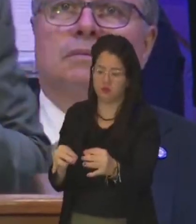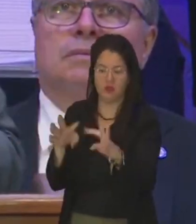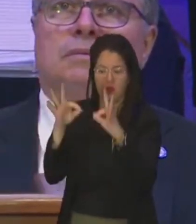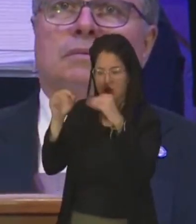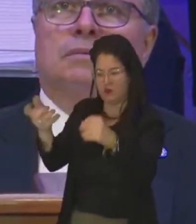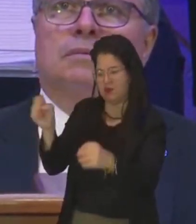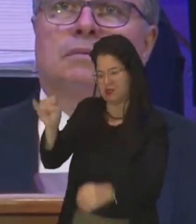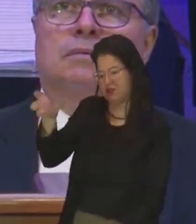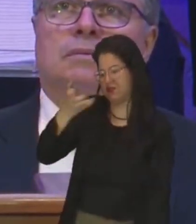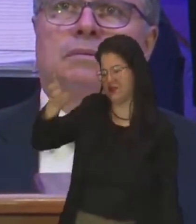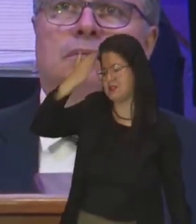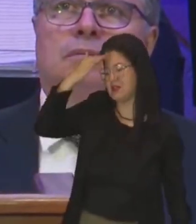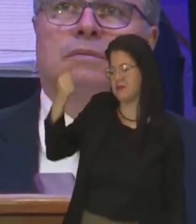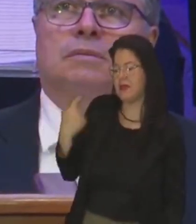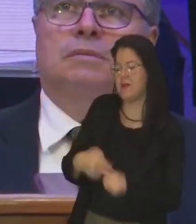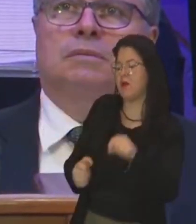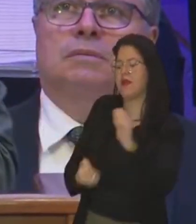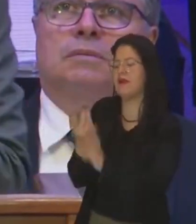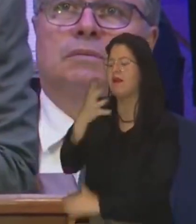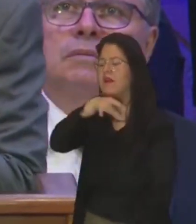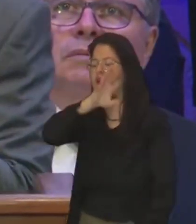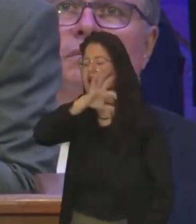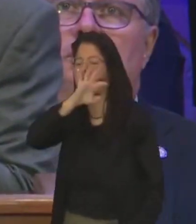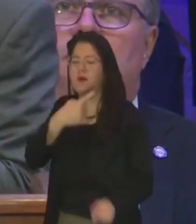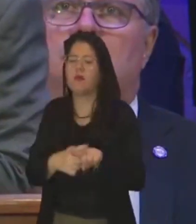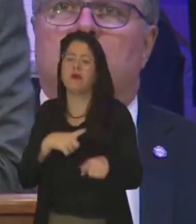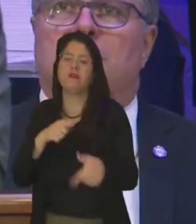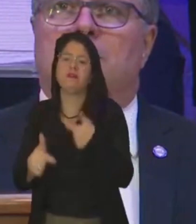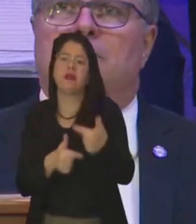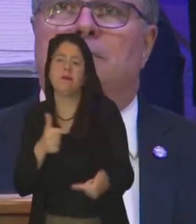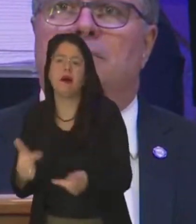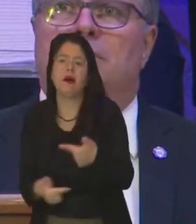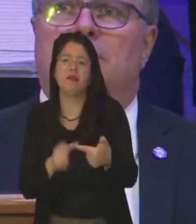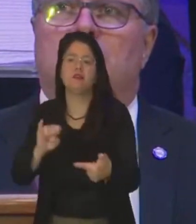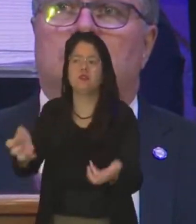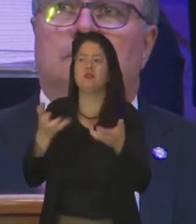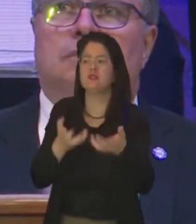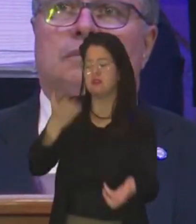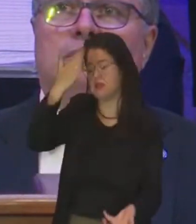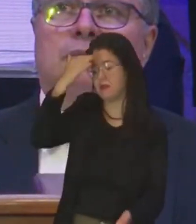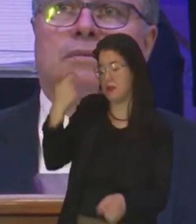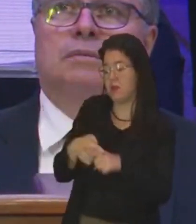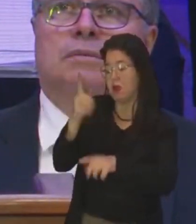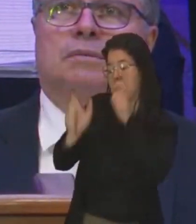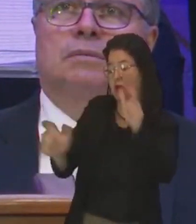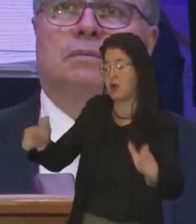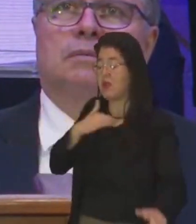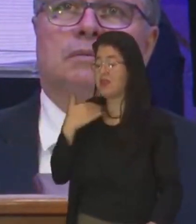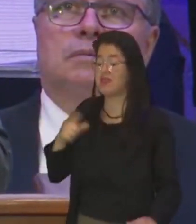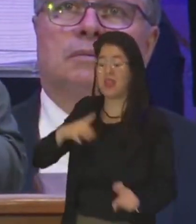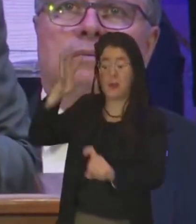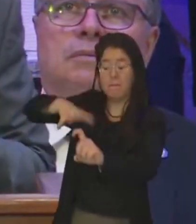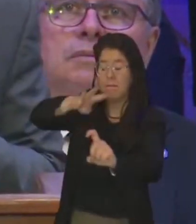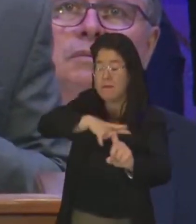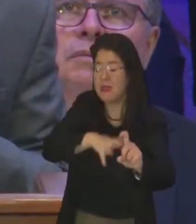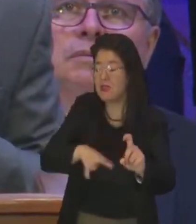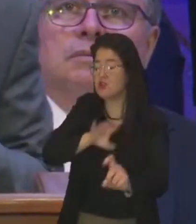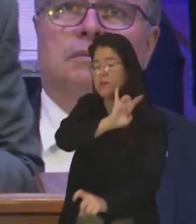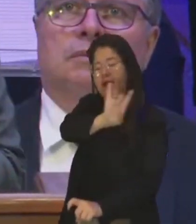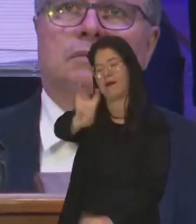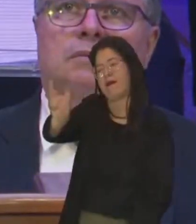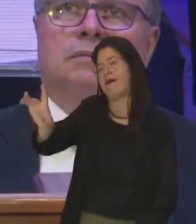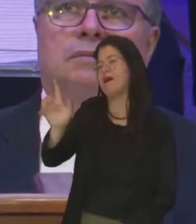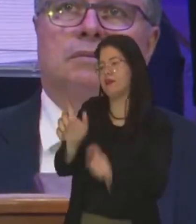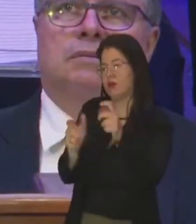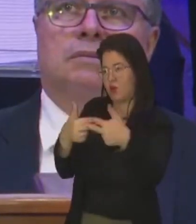Se eu quiser saber por que surgiram os animais, por que existe o trabalho, se eu quiser saber por que as pessoas morrem, eles têm um mito para cada coisa. E